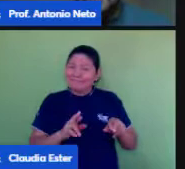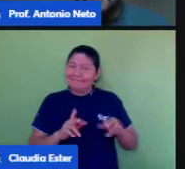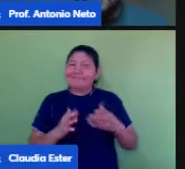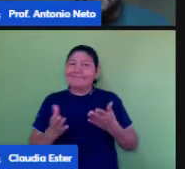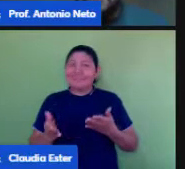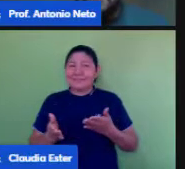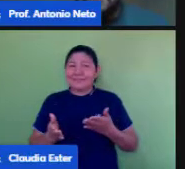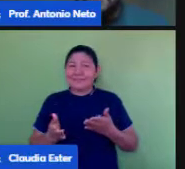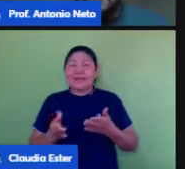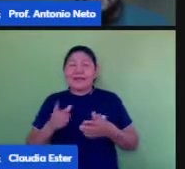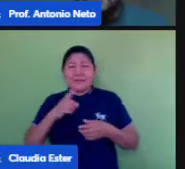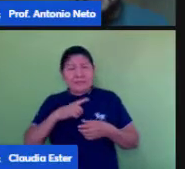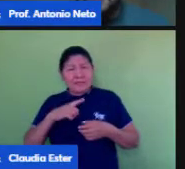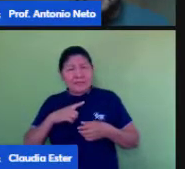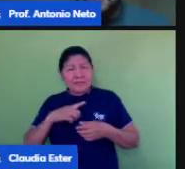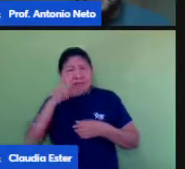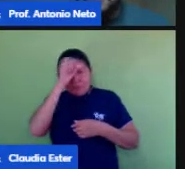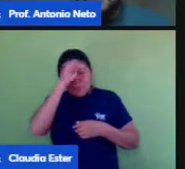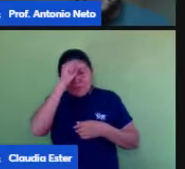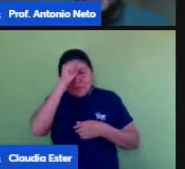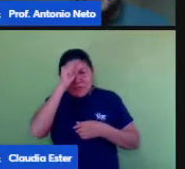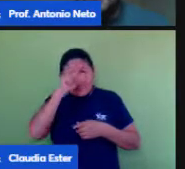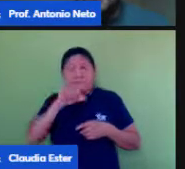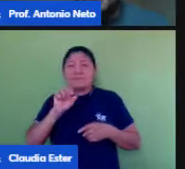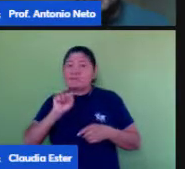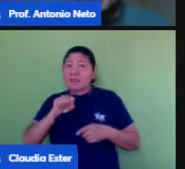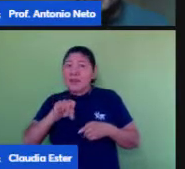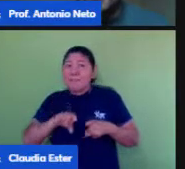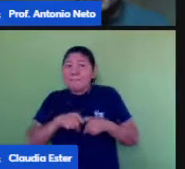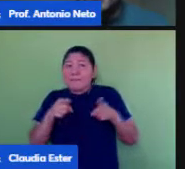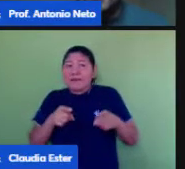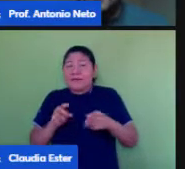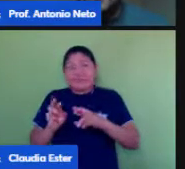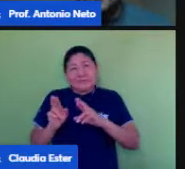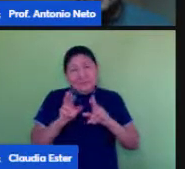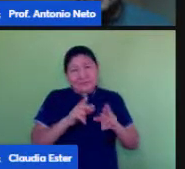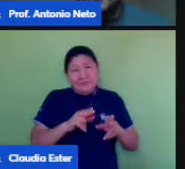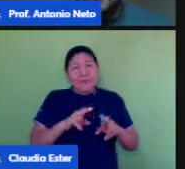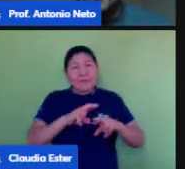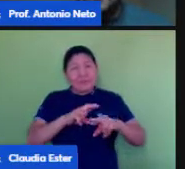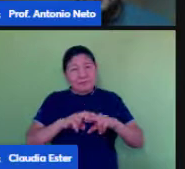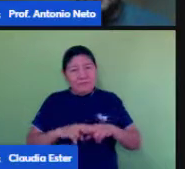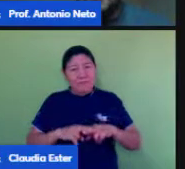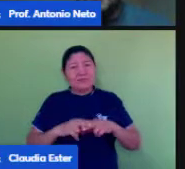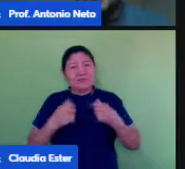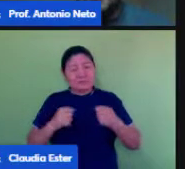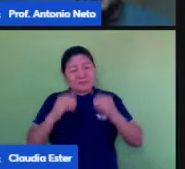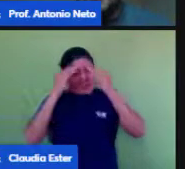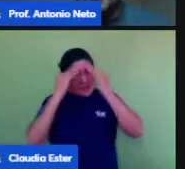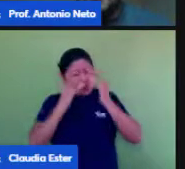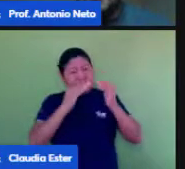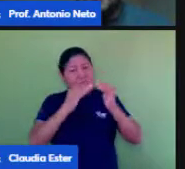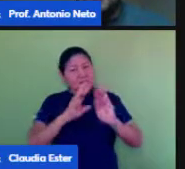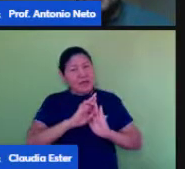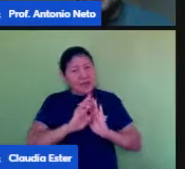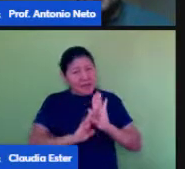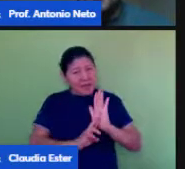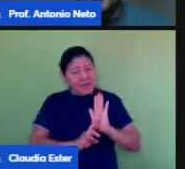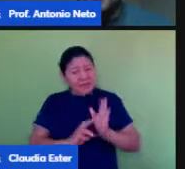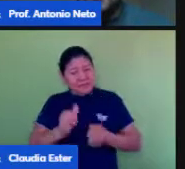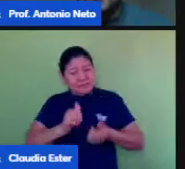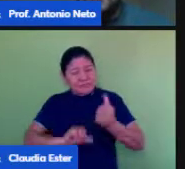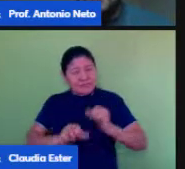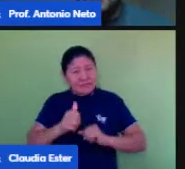de aprendizagem diferente. E a gente tem que ter isso como critério na hora de avaliar. Então, que nível de escrita o aluno